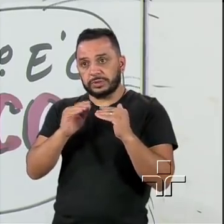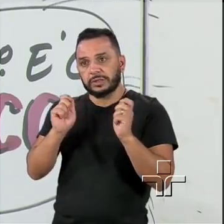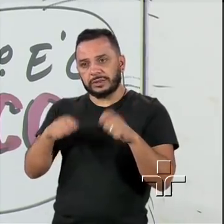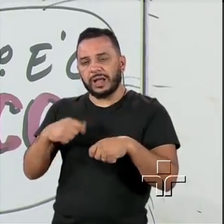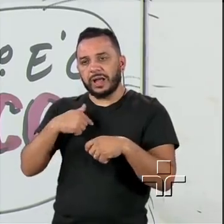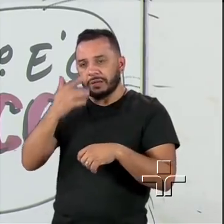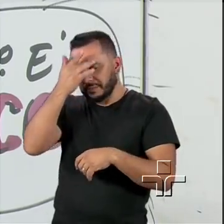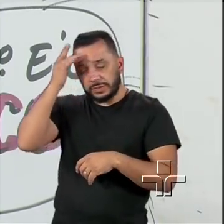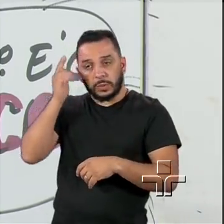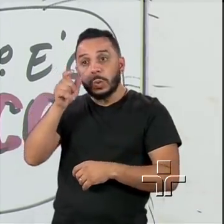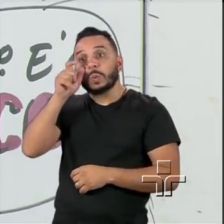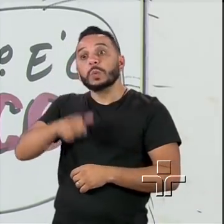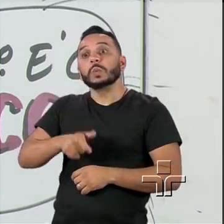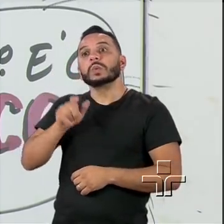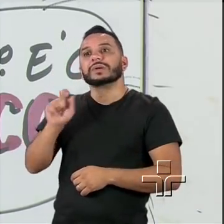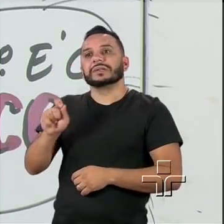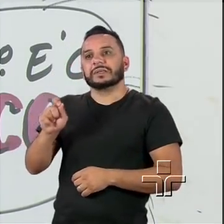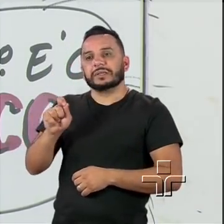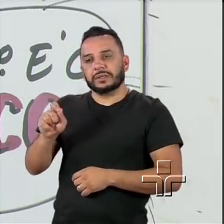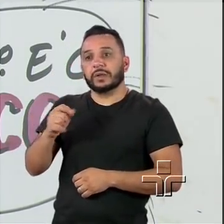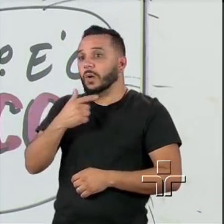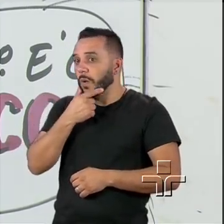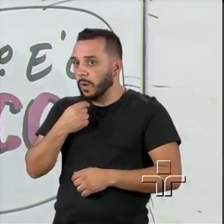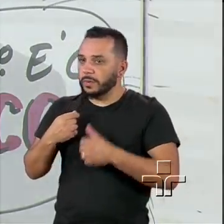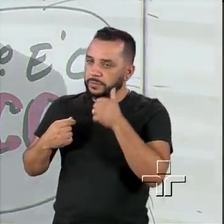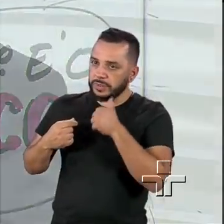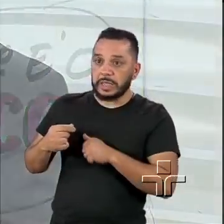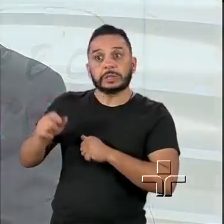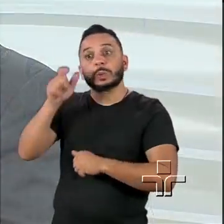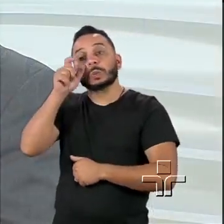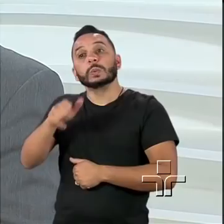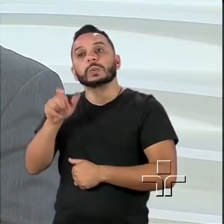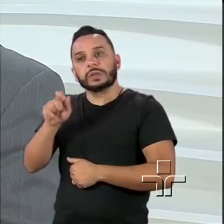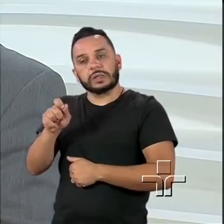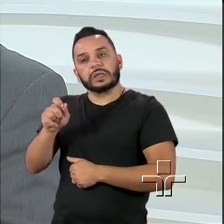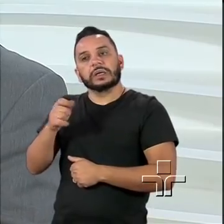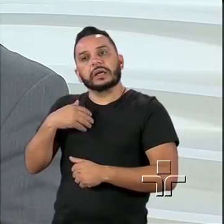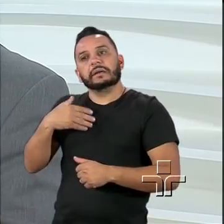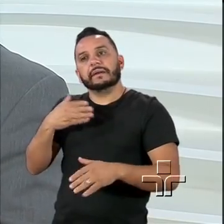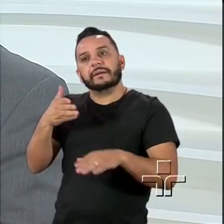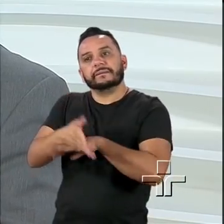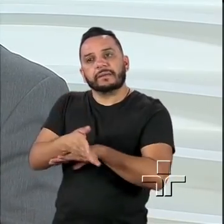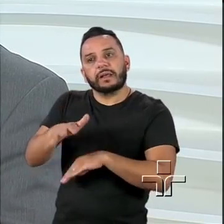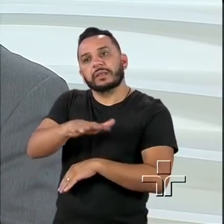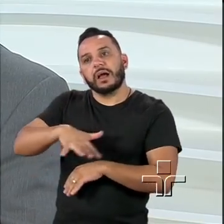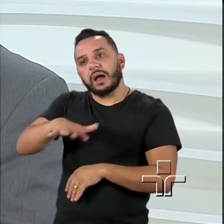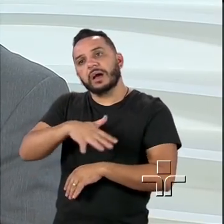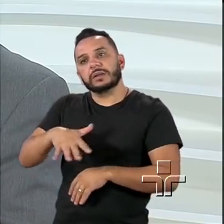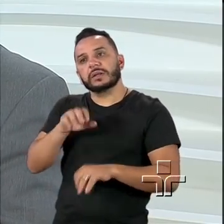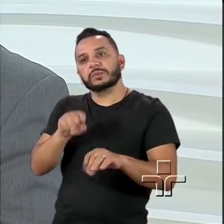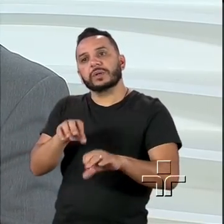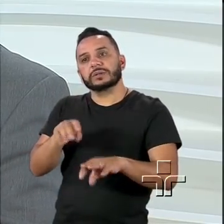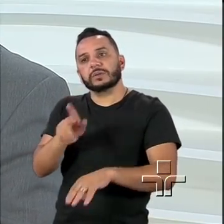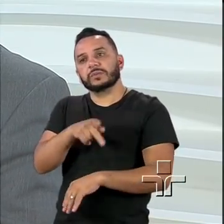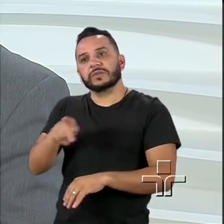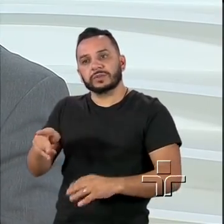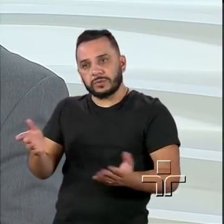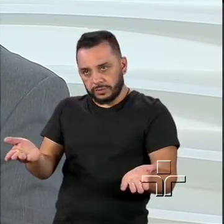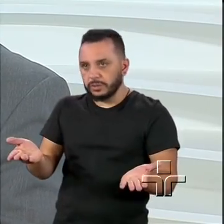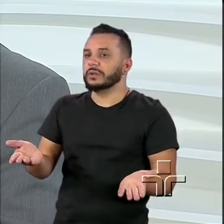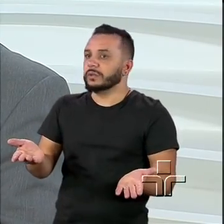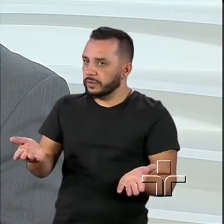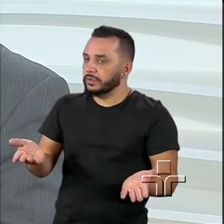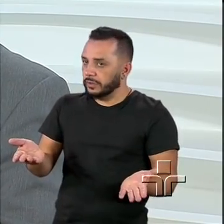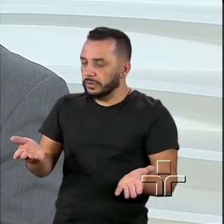muitas pessoas, homens, mulheres, que se interessem para valer e ser professor da nossa rede, acima de tudo, se